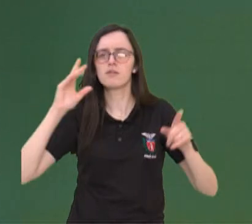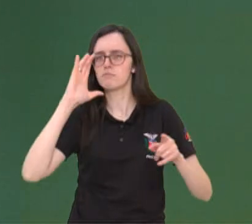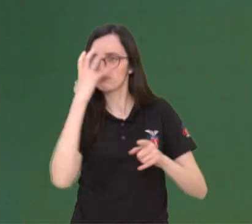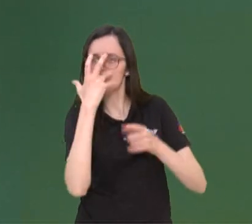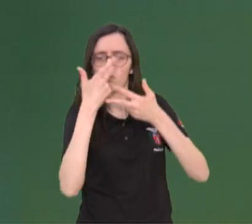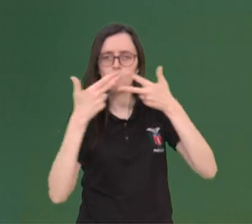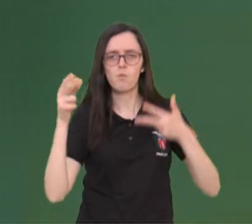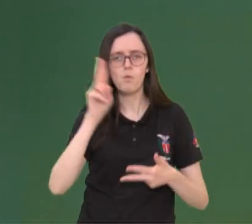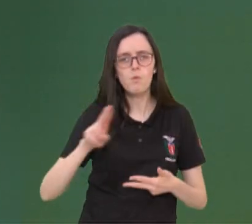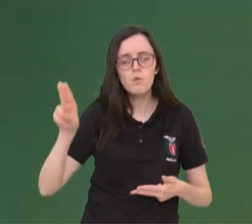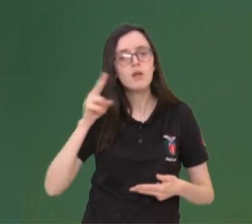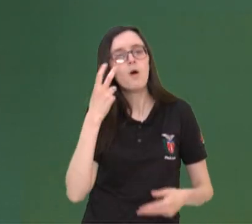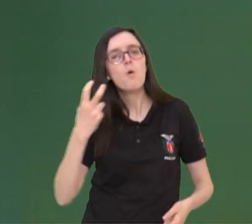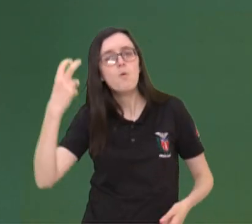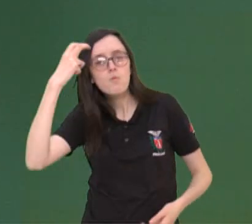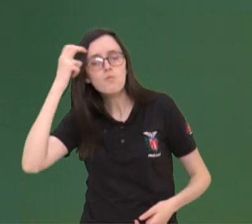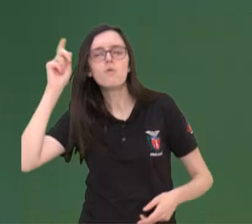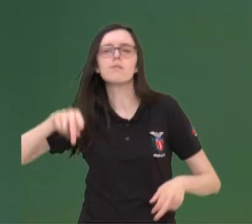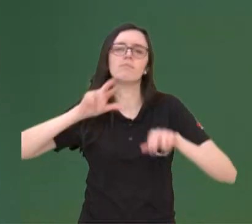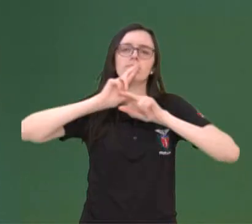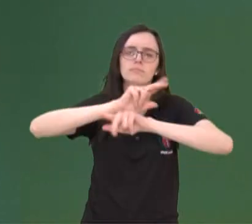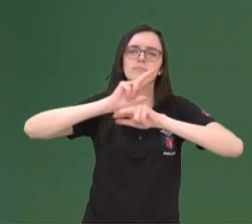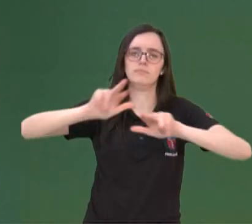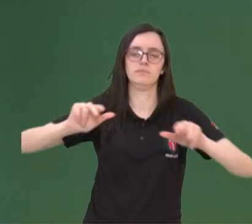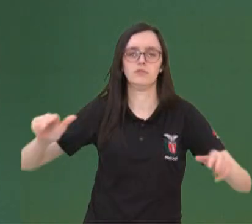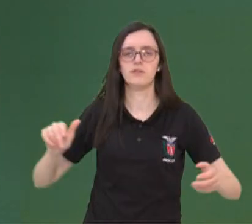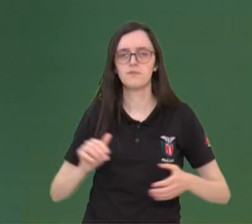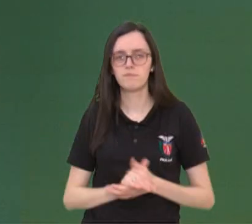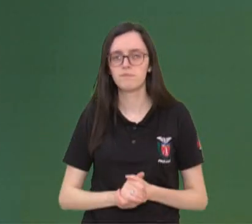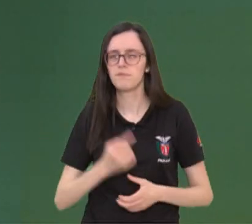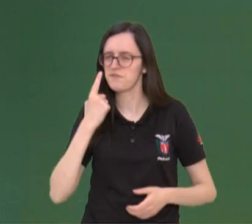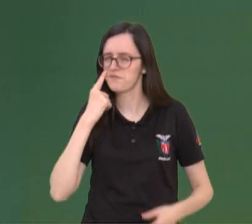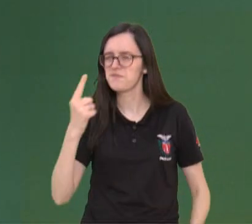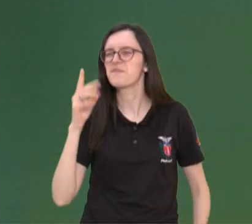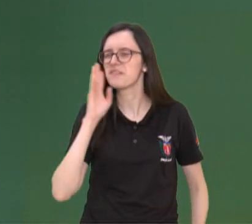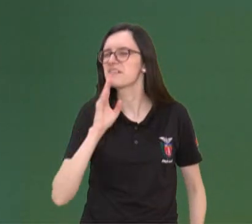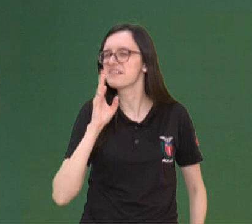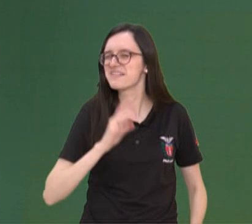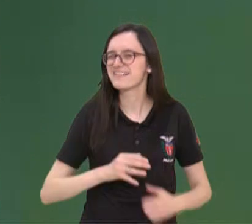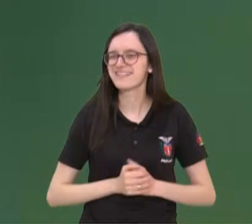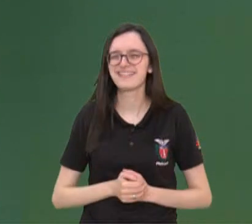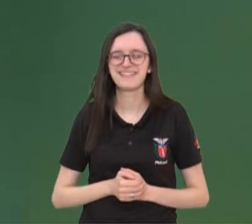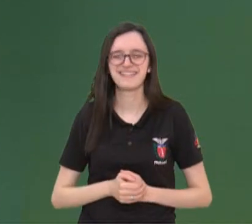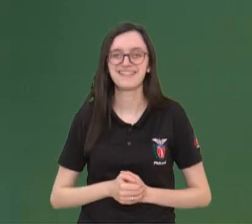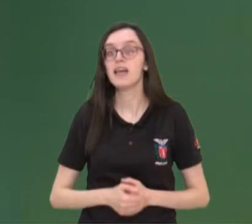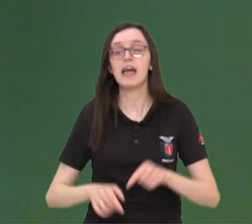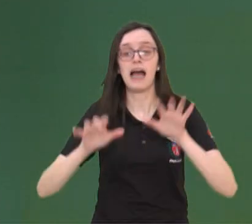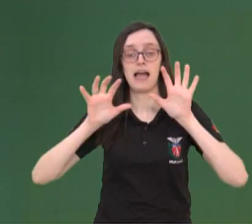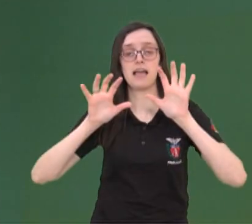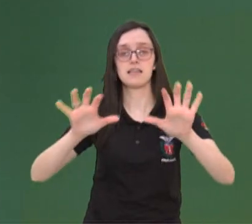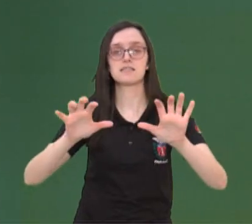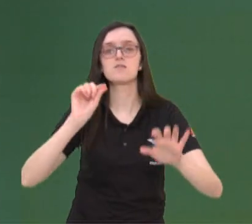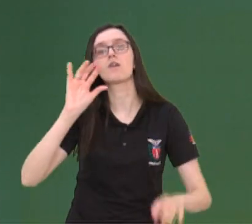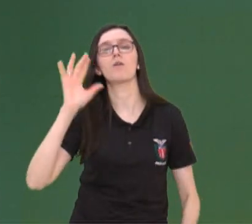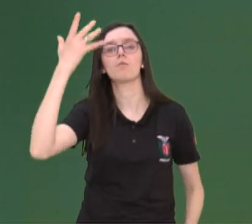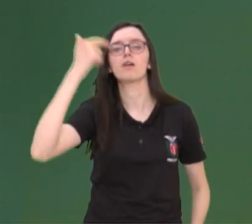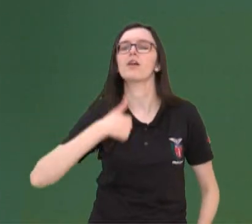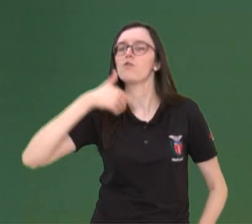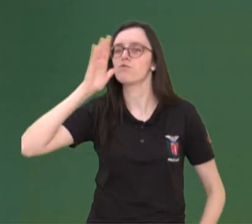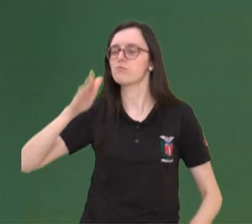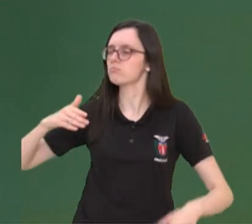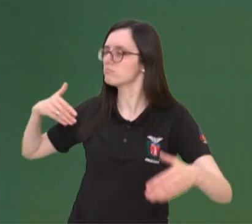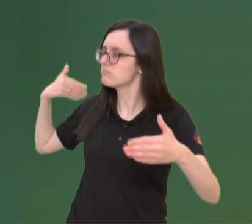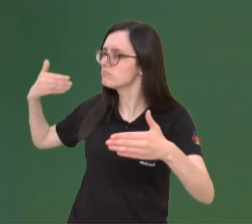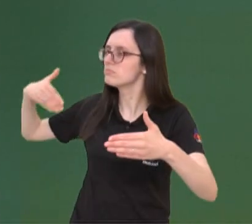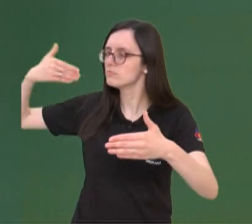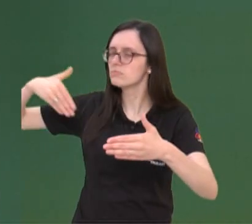diferenciadas, culturas diferenciadas. Olha que bacana, né? E nesse sentido é que eu falava para